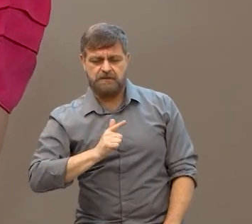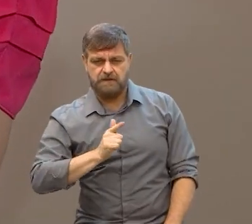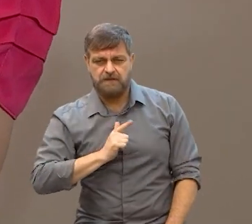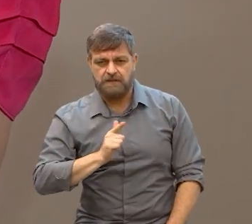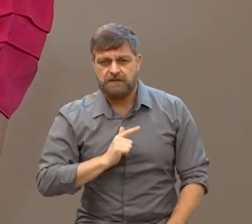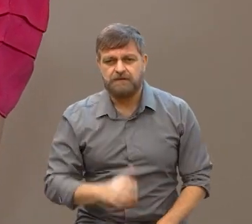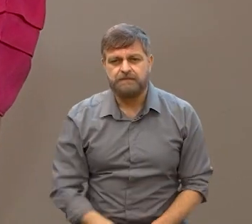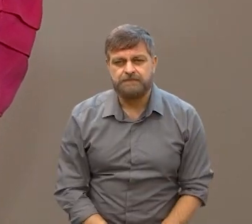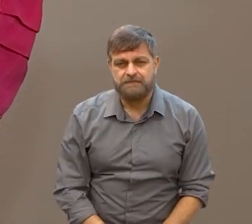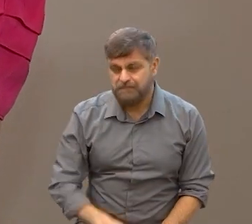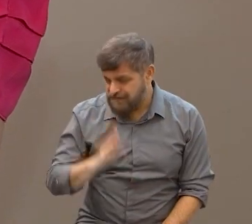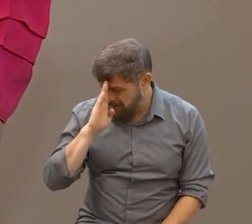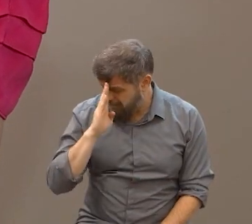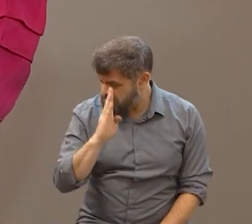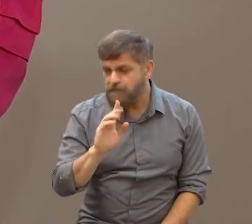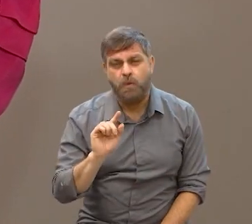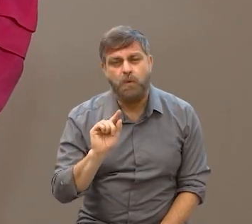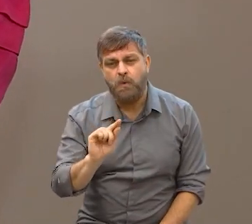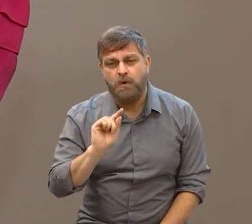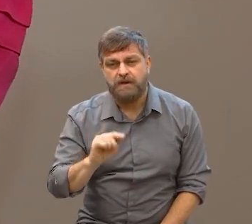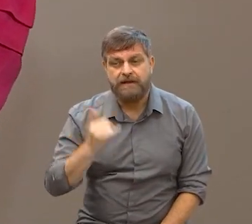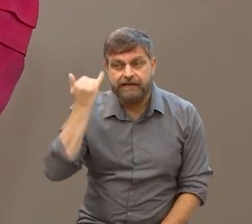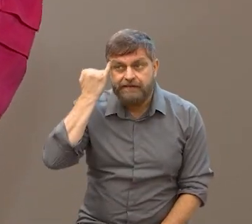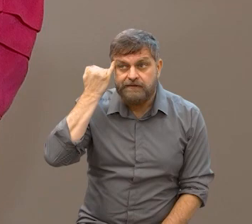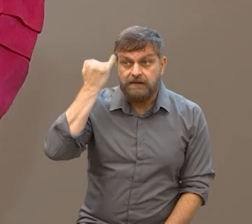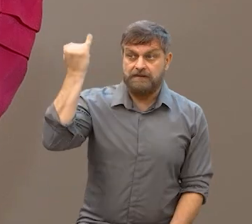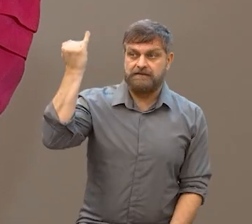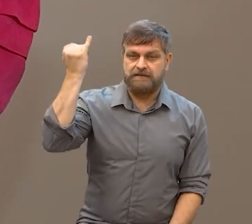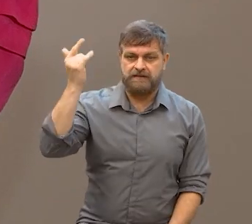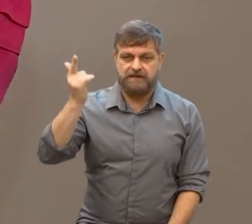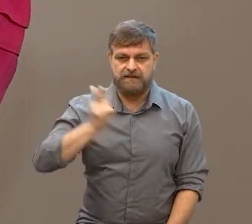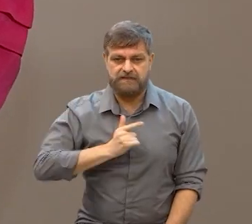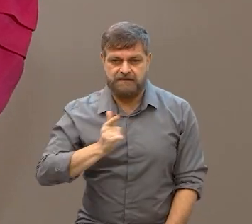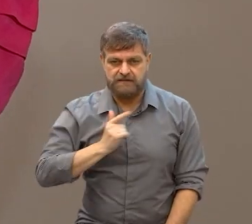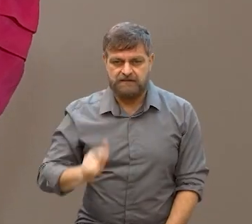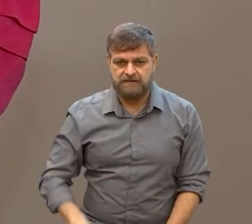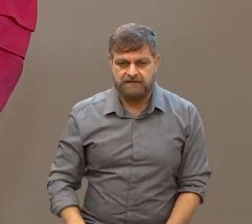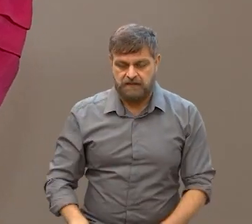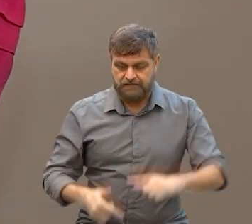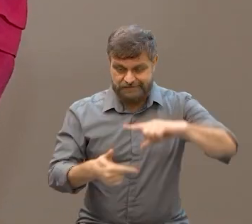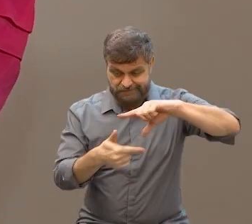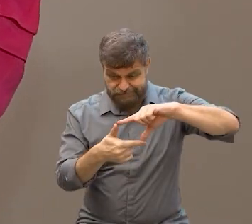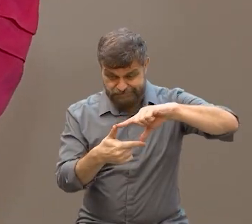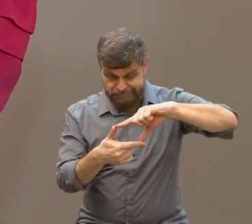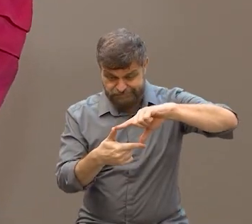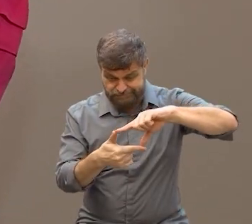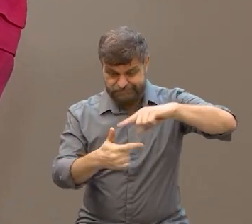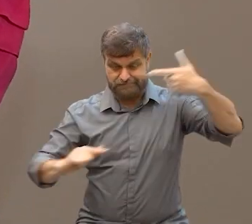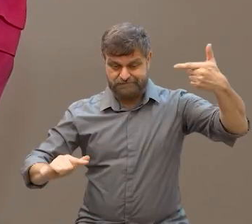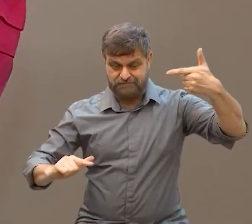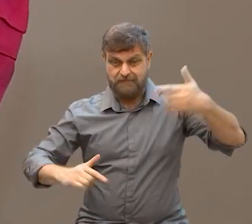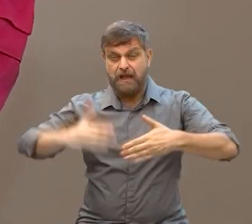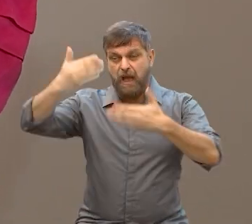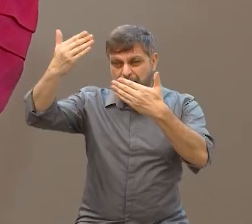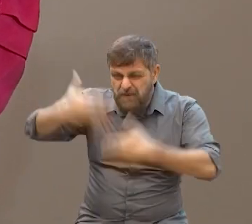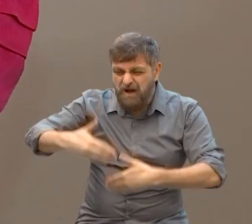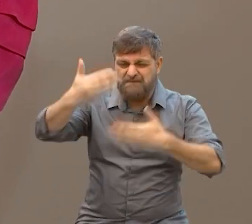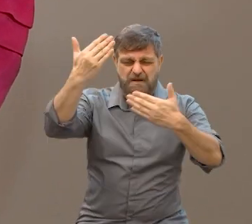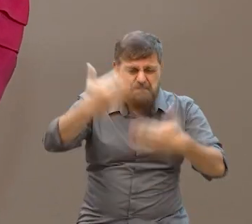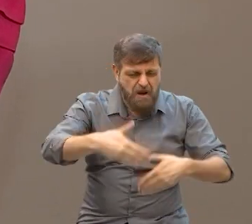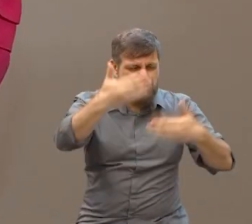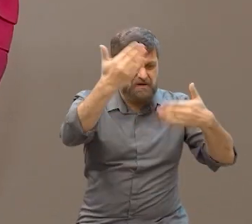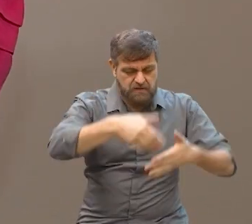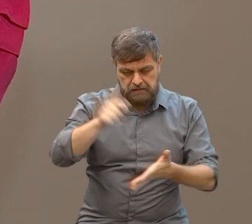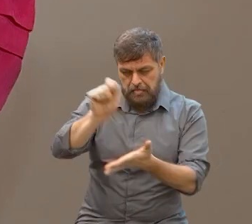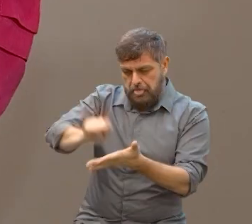sim. Principalmente nessa ideia de sair do convencional, de só